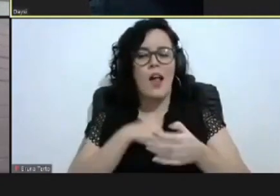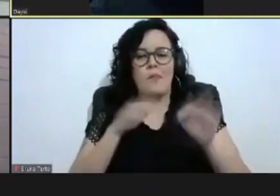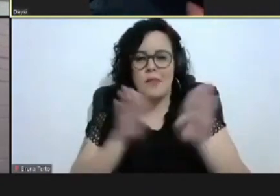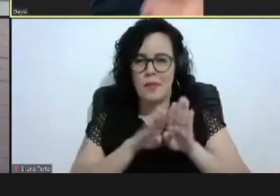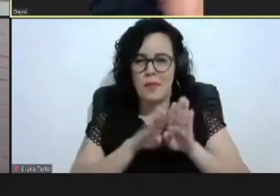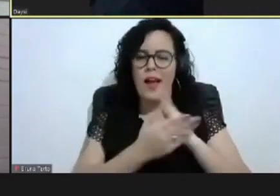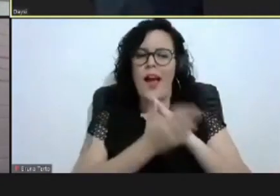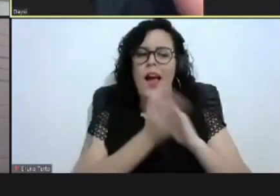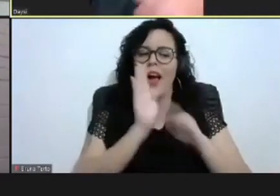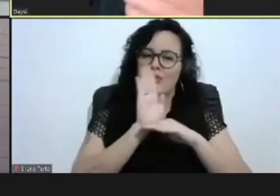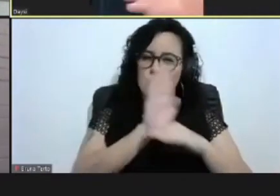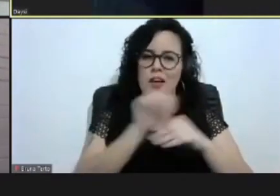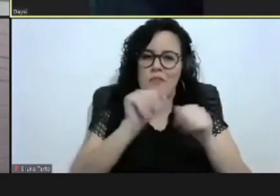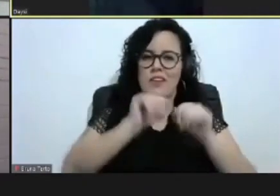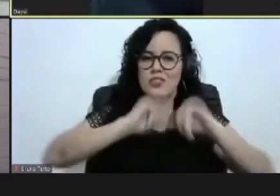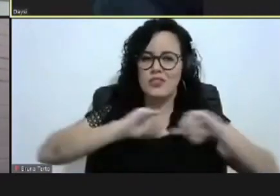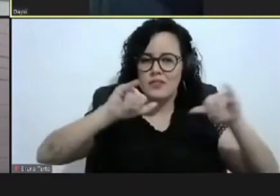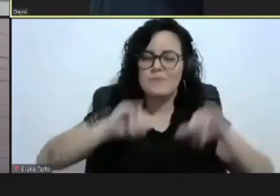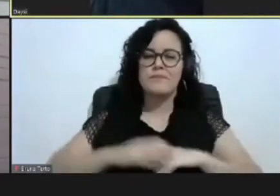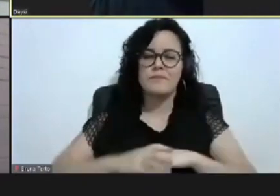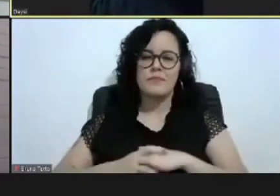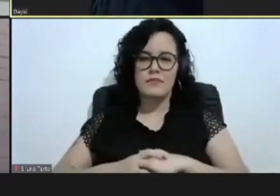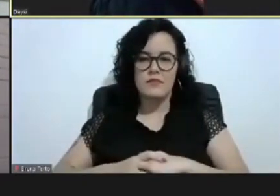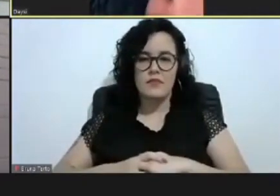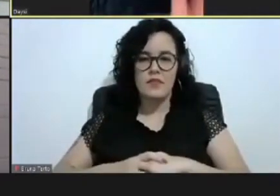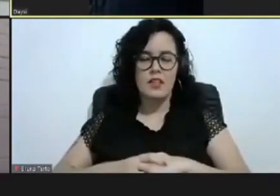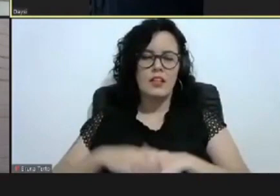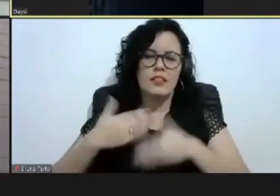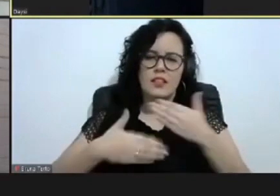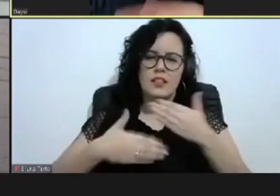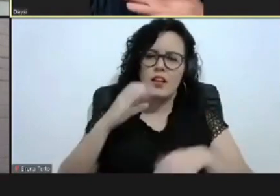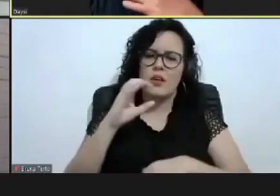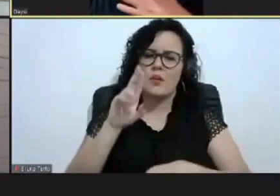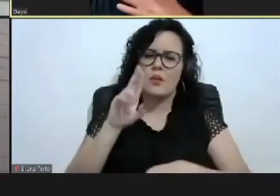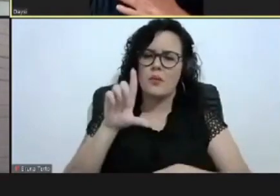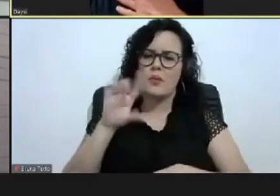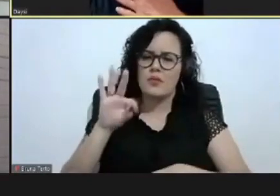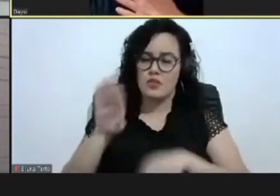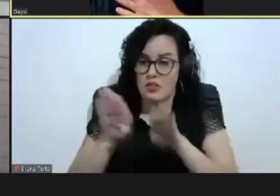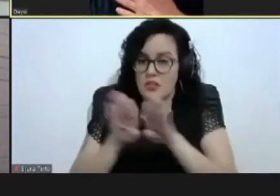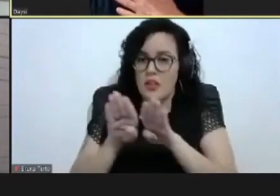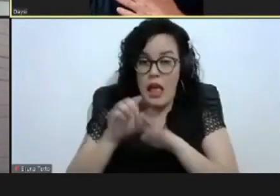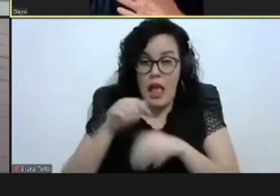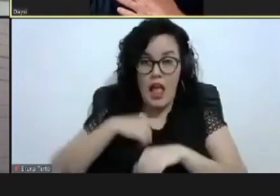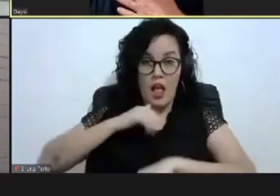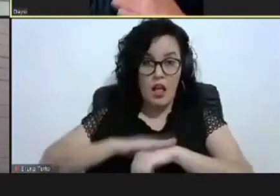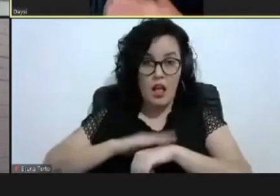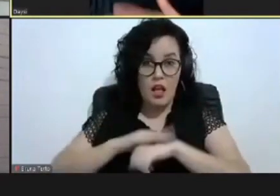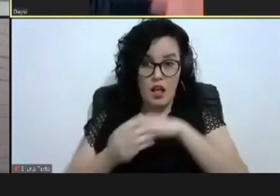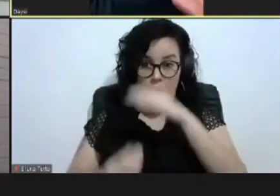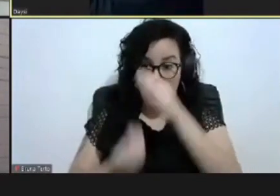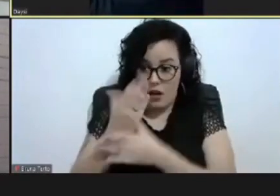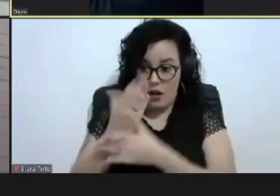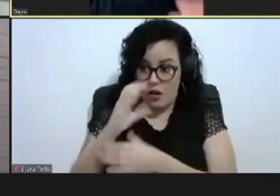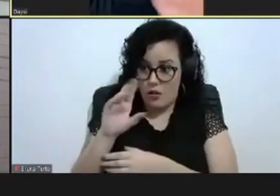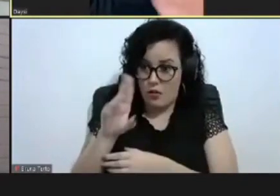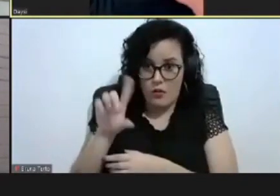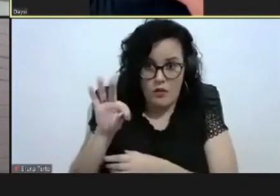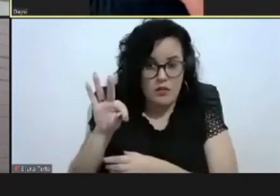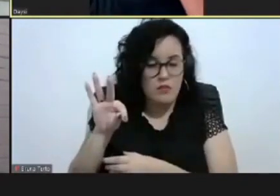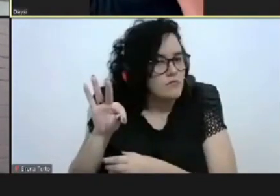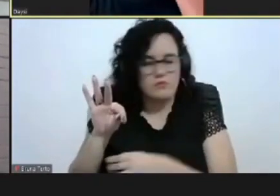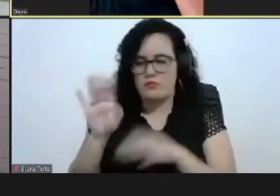então, e a CUT, veio a CUT depois. A CUT é assim, não fui eu que criei a revista CUT. A CUT